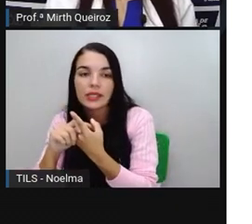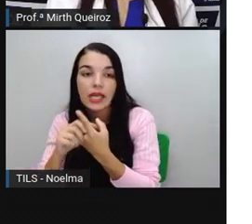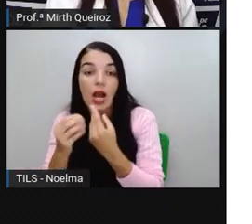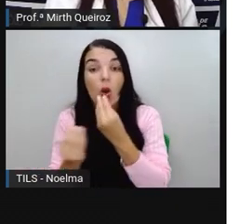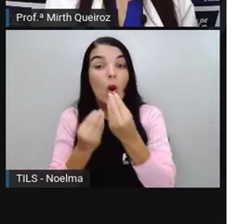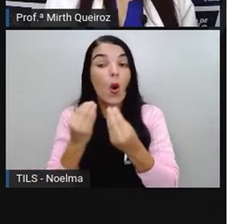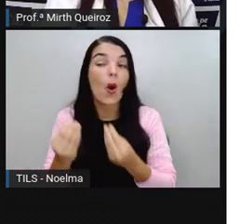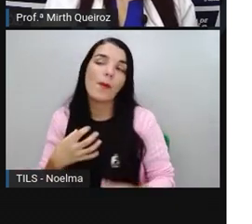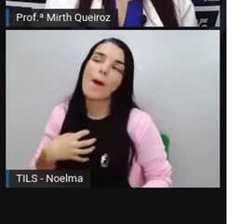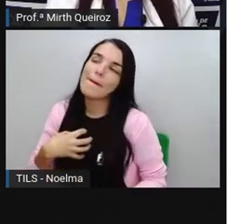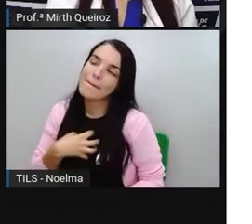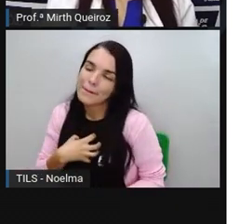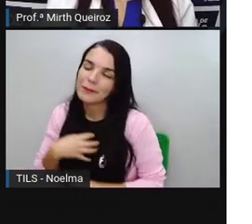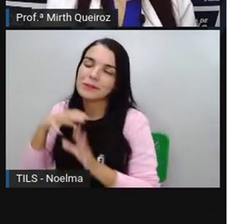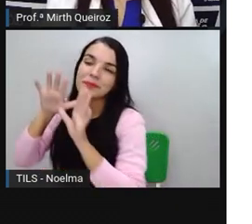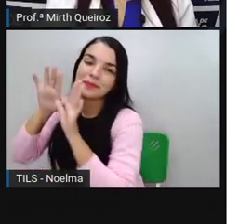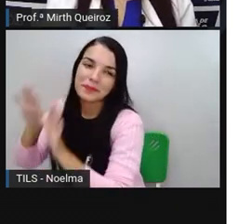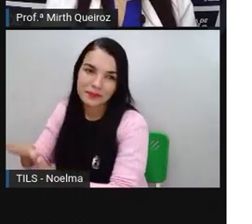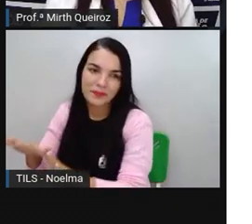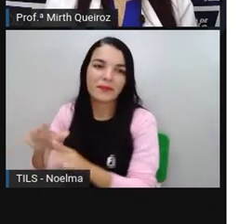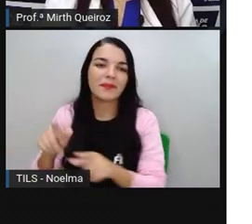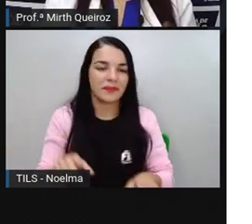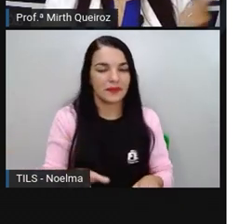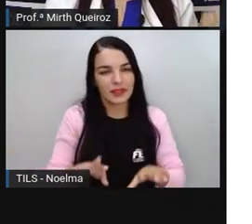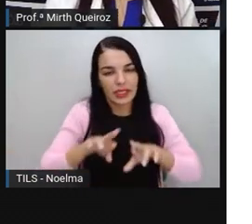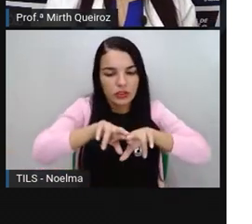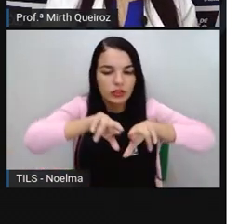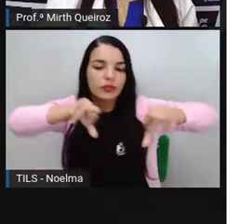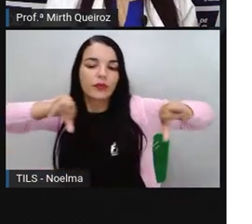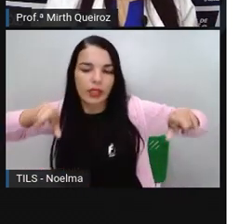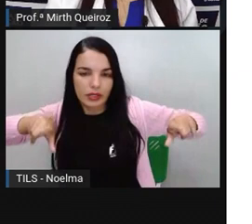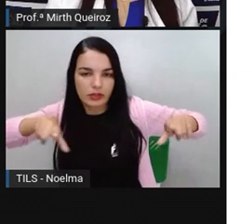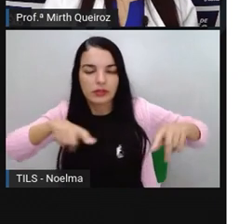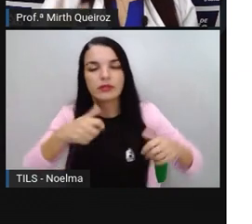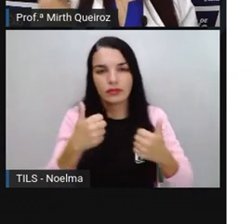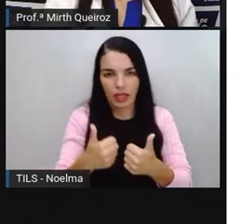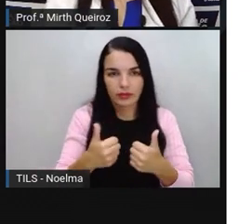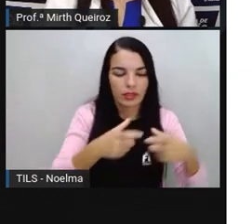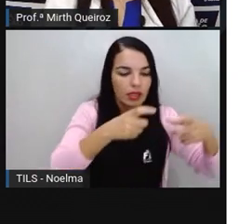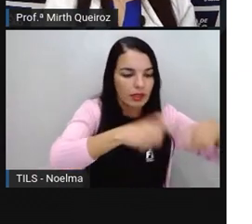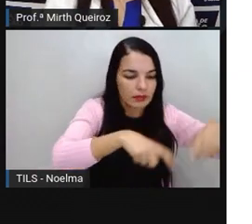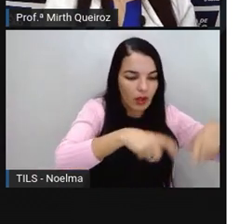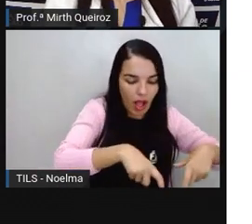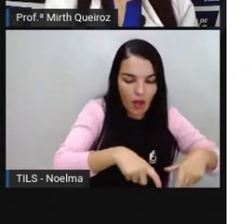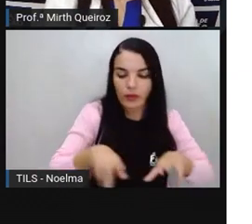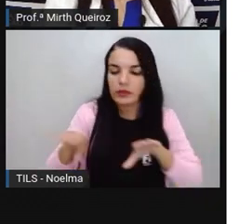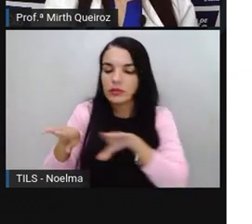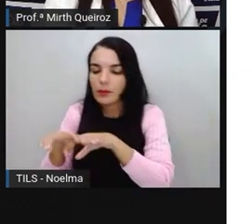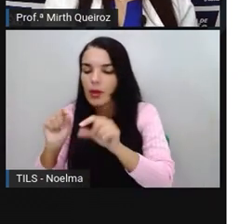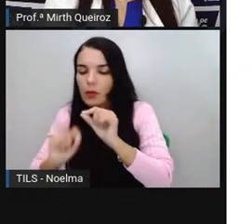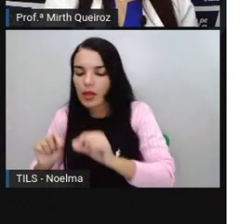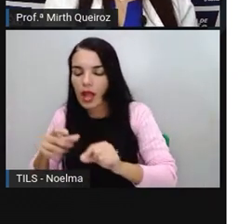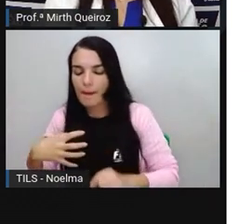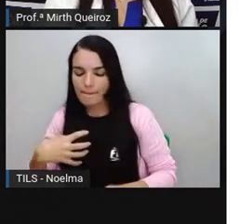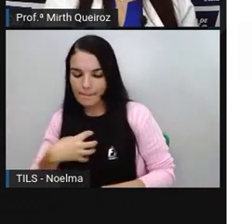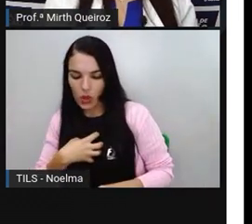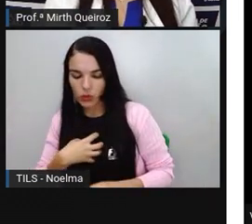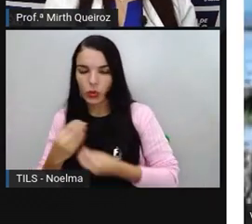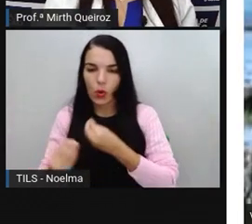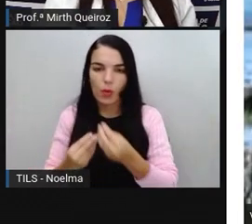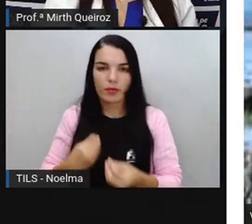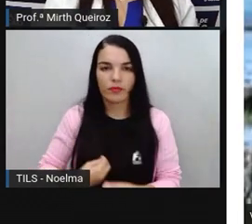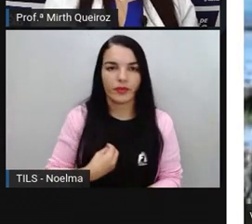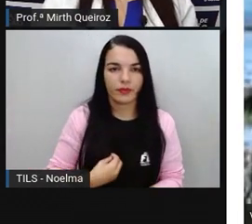vida deste animal, aí seria nicho ecológico. Então, habitat, local, nicho ecológico, modo de vida.